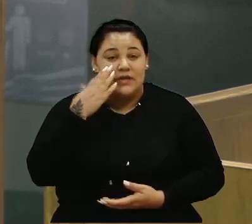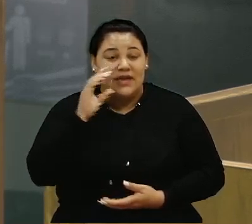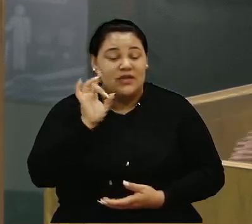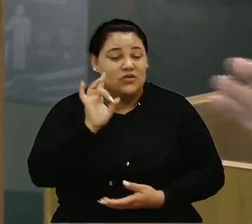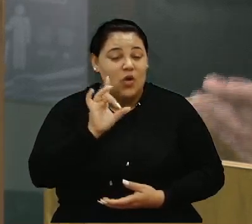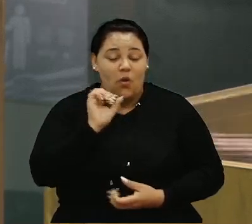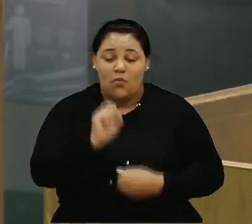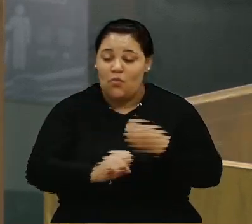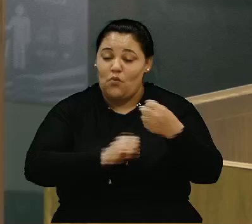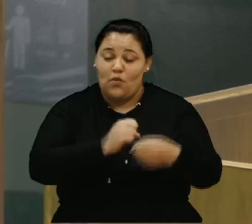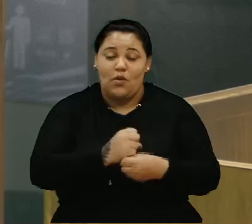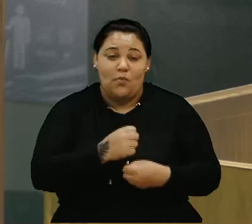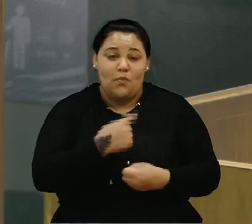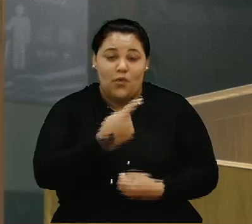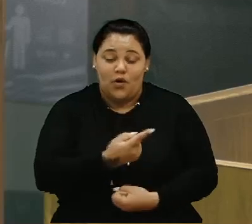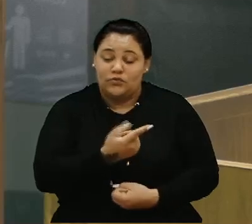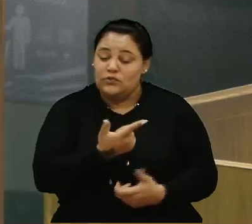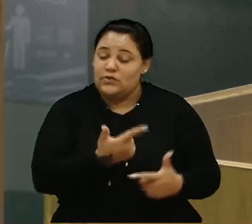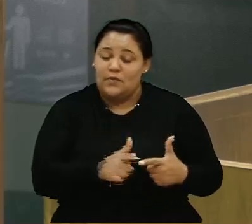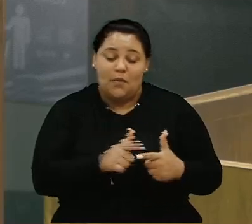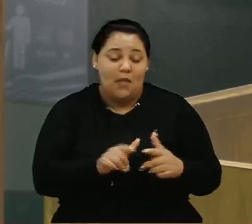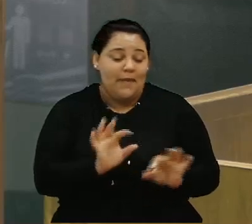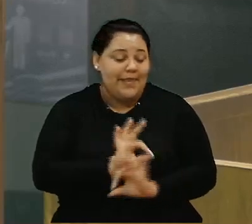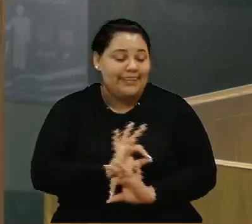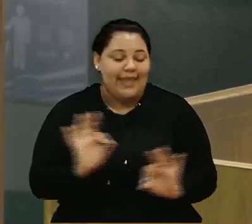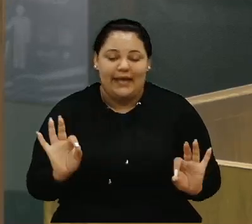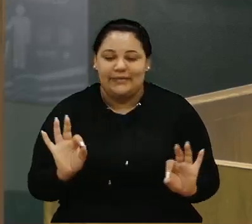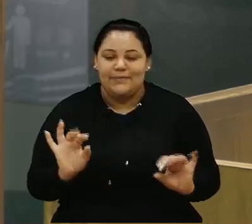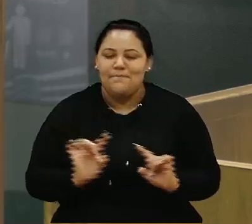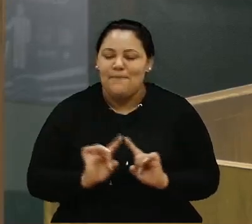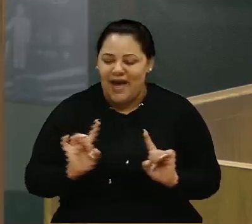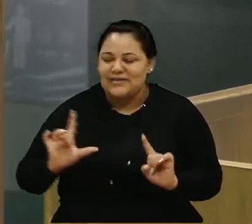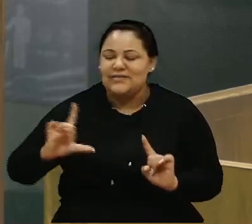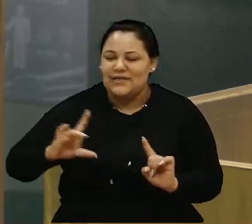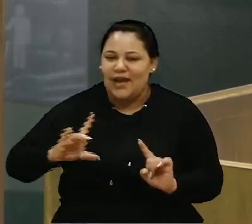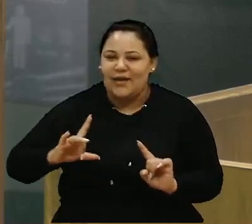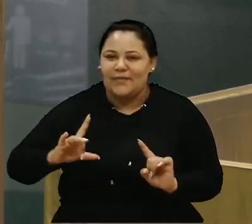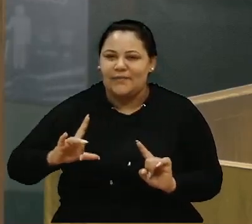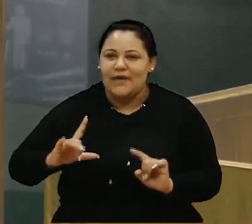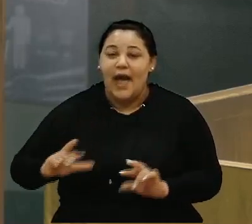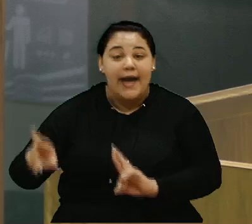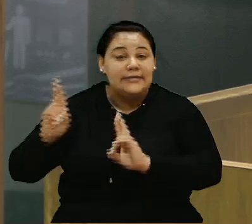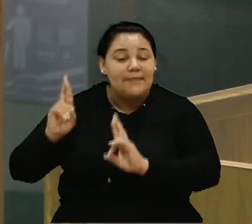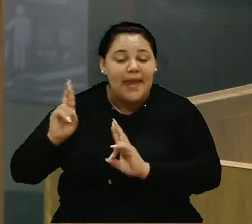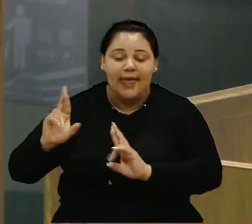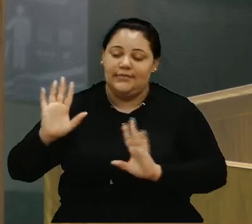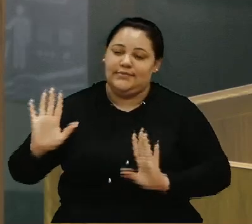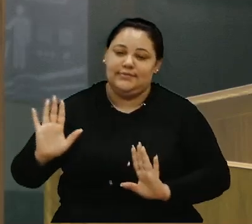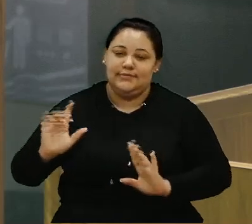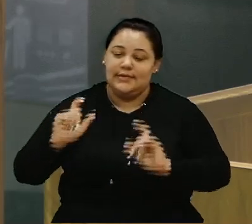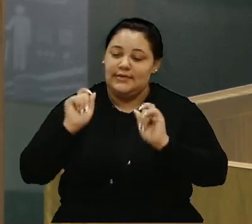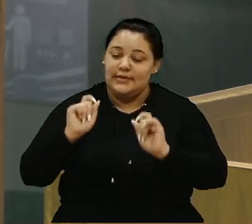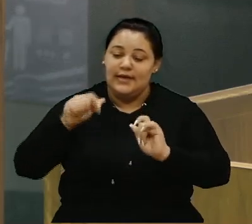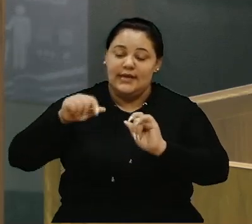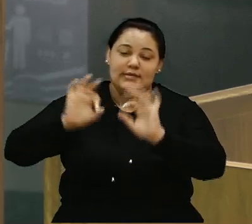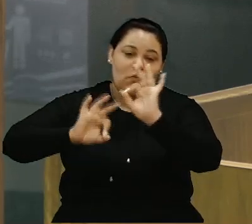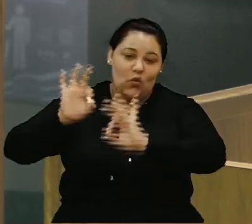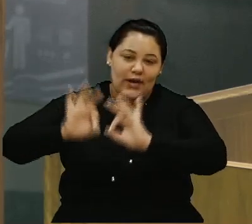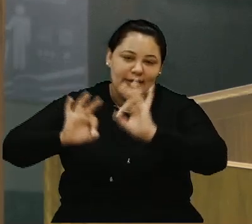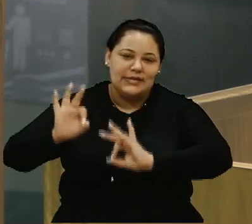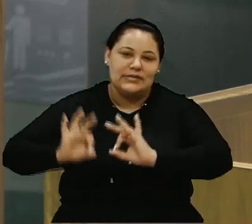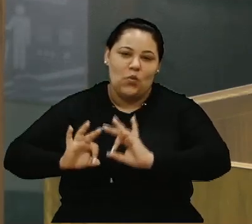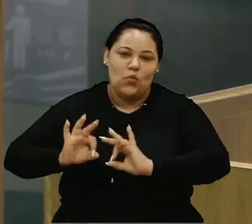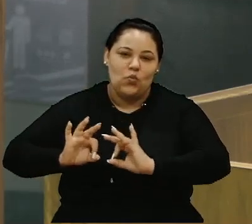vem, não tem problema nenhum. Mas, pelo menos, temos a expectativa de que essa correção há de